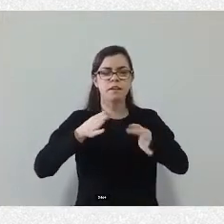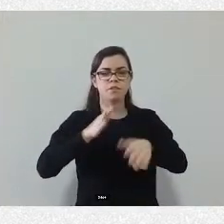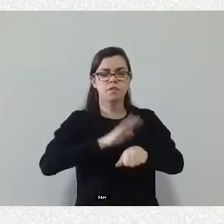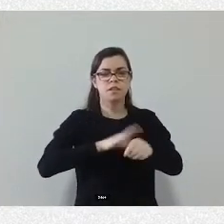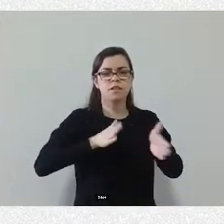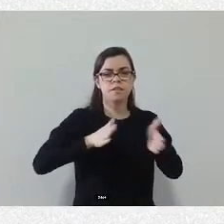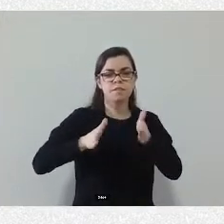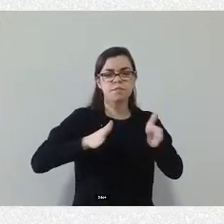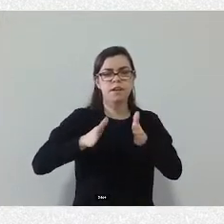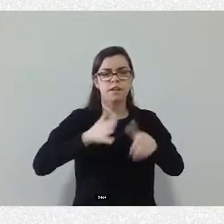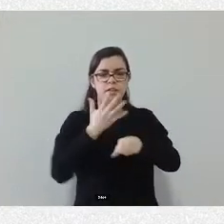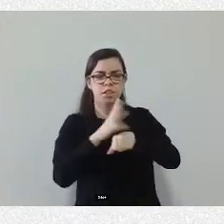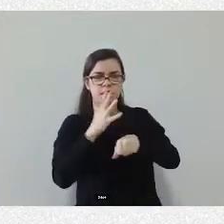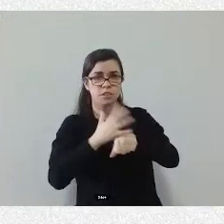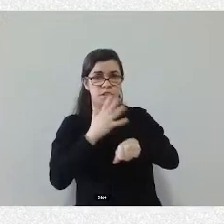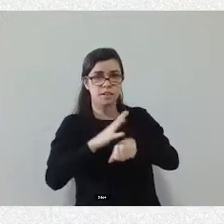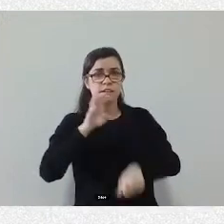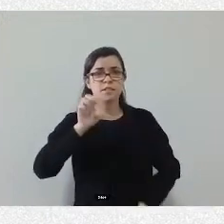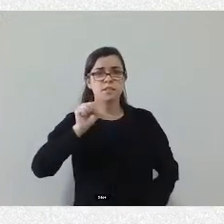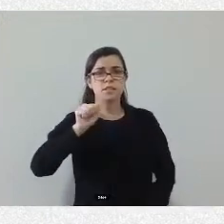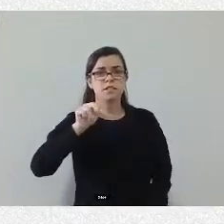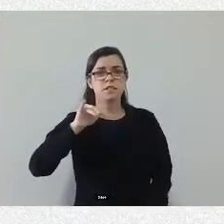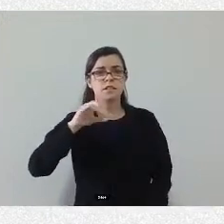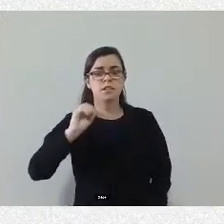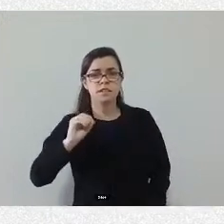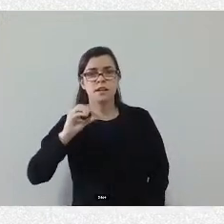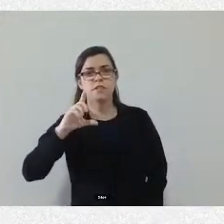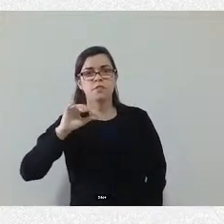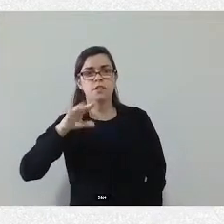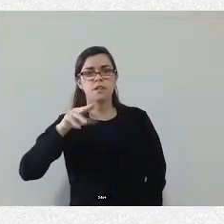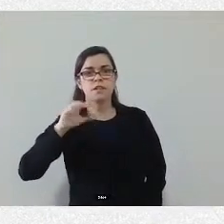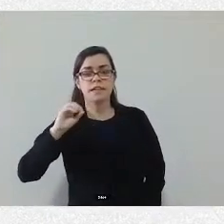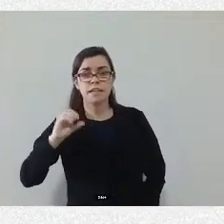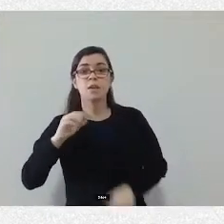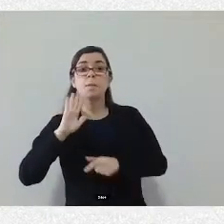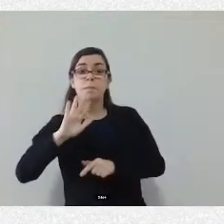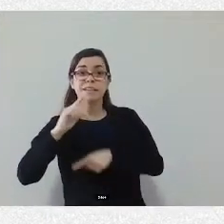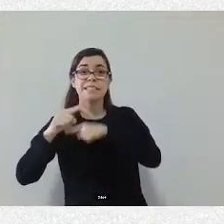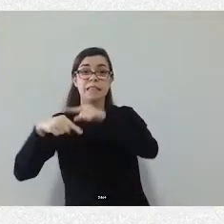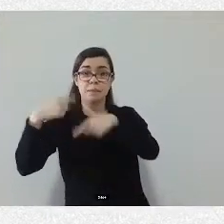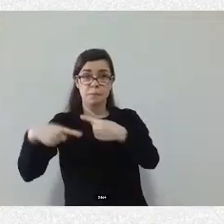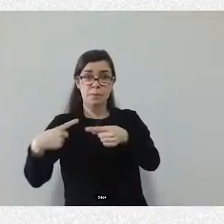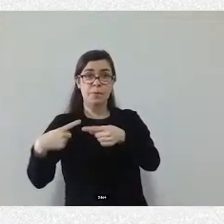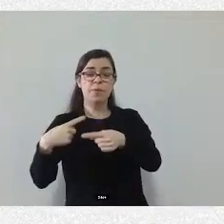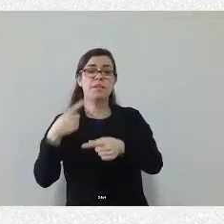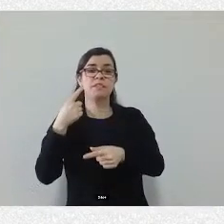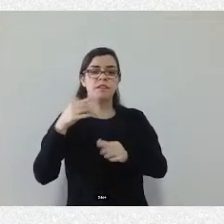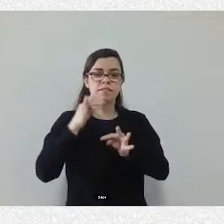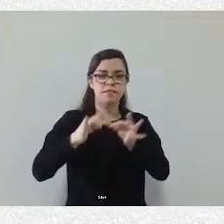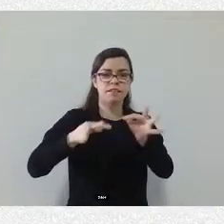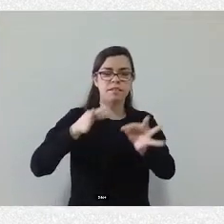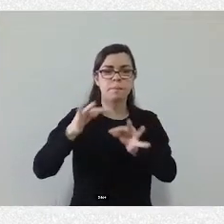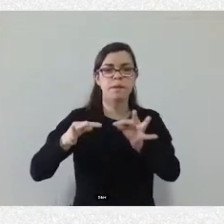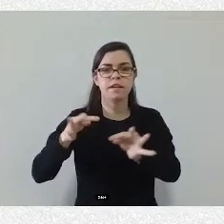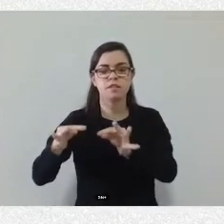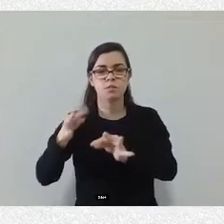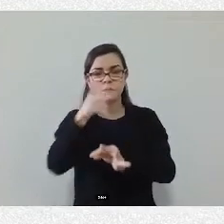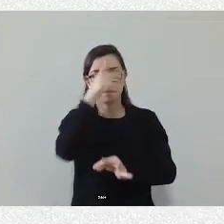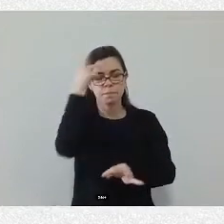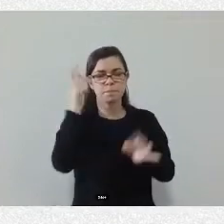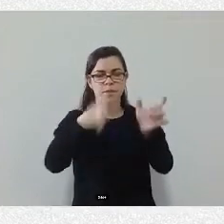não necessariamente mostraram a mesma eficácia num contexto de vida real. Daí a importância de nós validarmos, né,